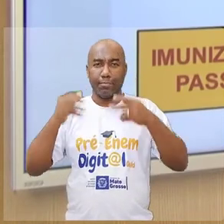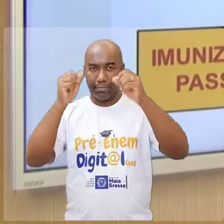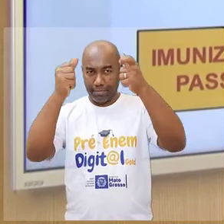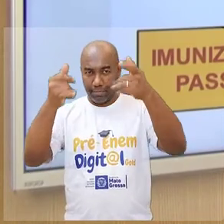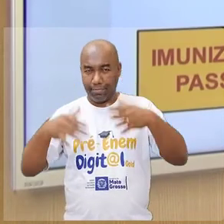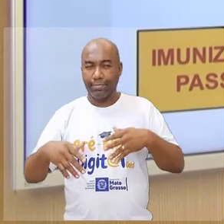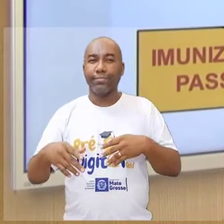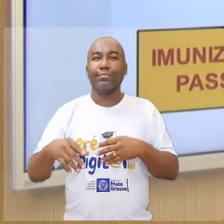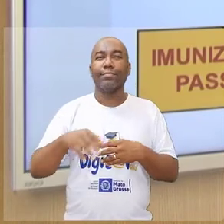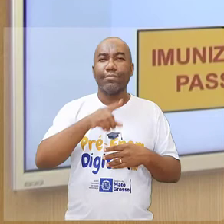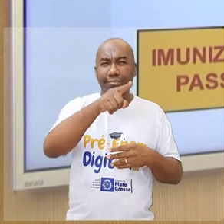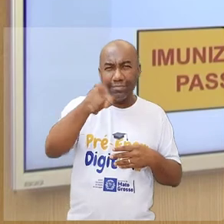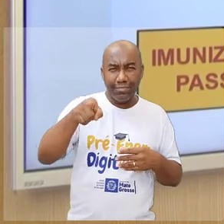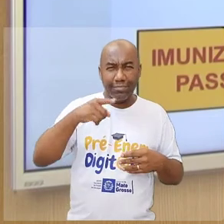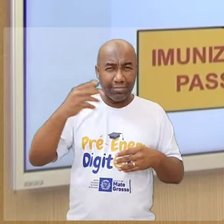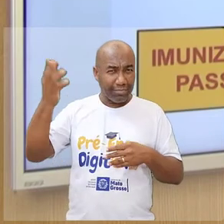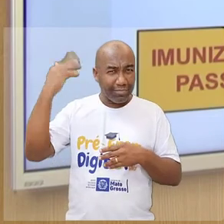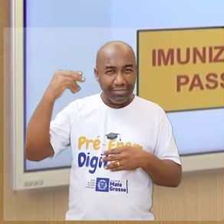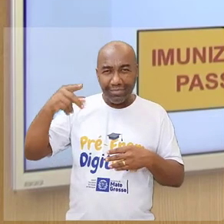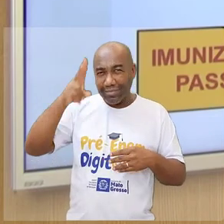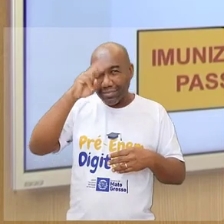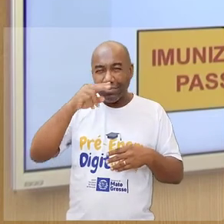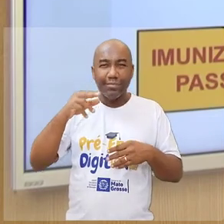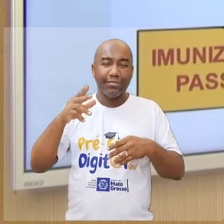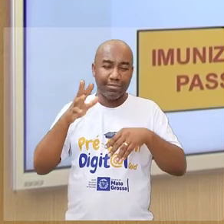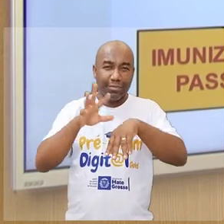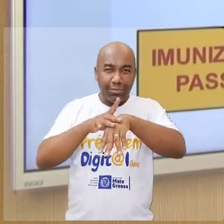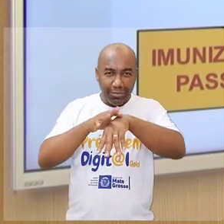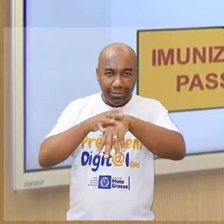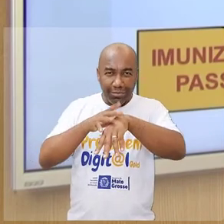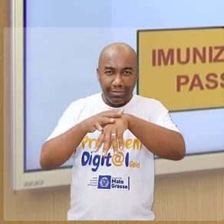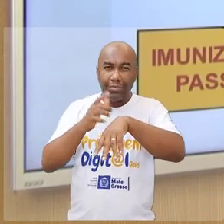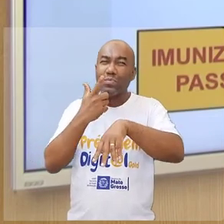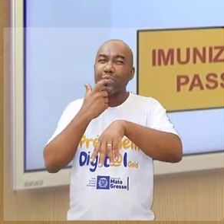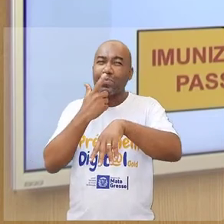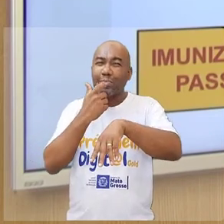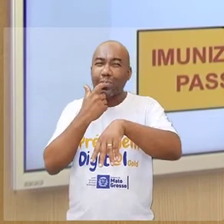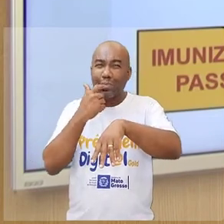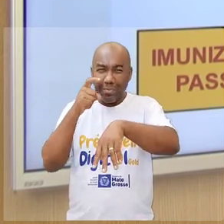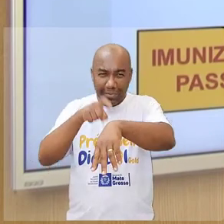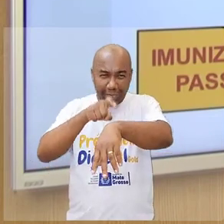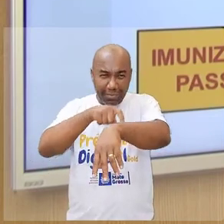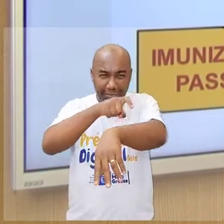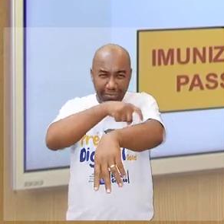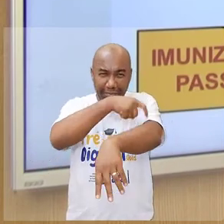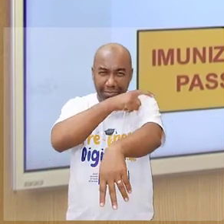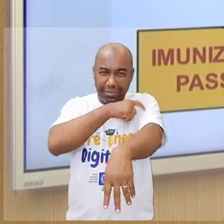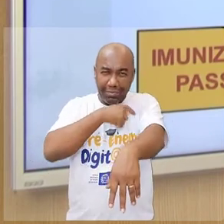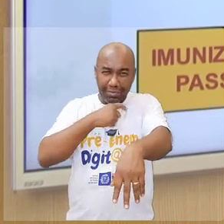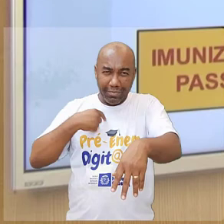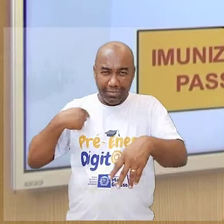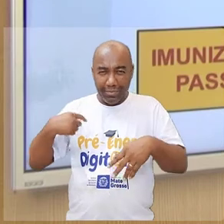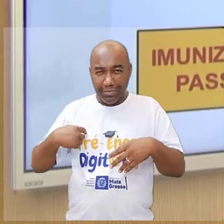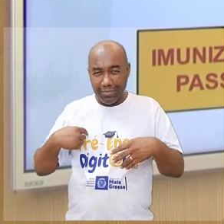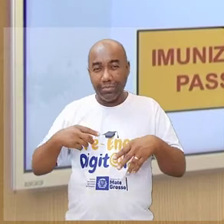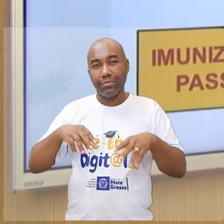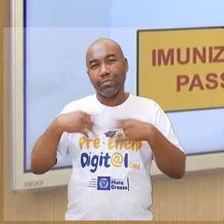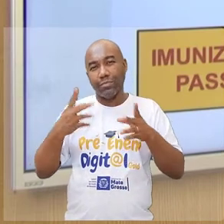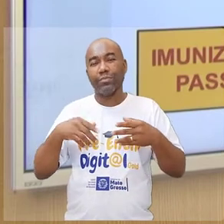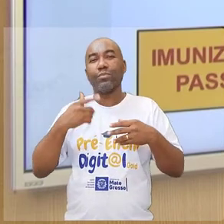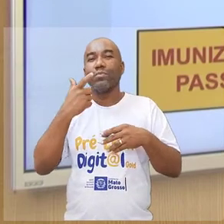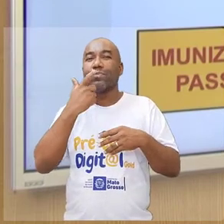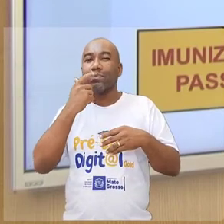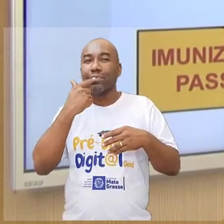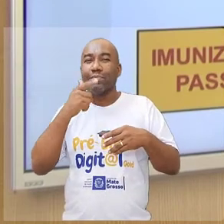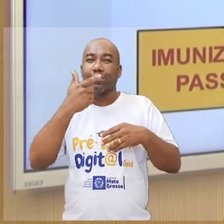catapora? Muitos de vocês vão dizer sim. Você já teve sarampo? Muitos